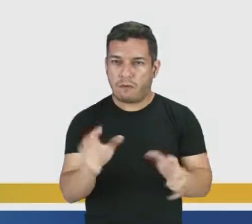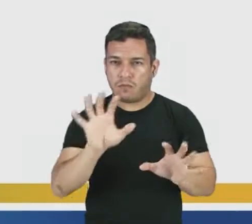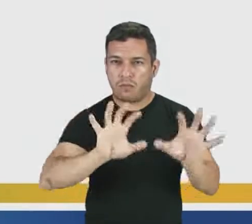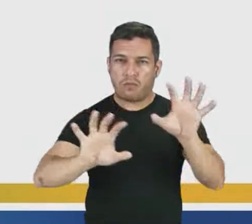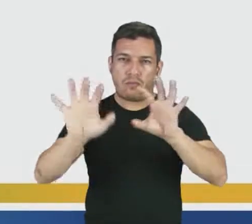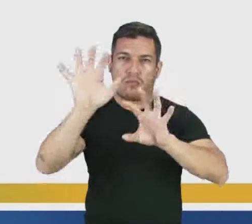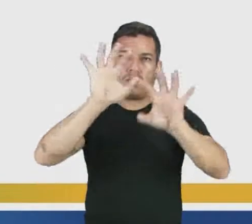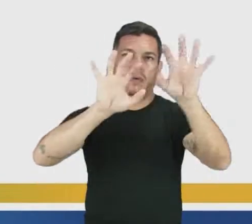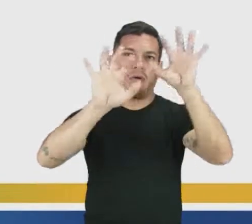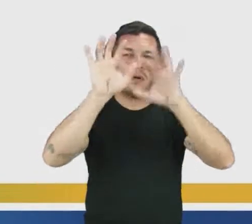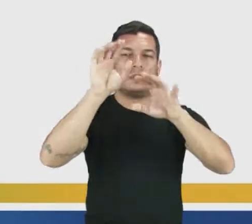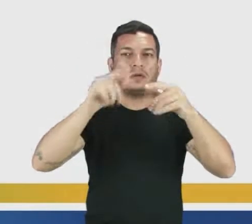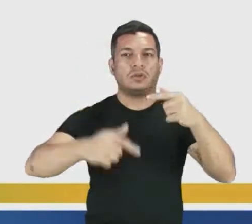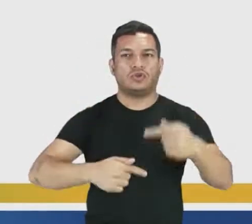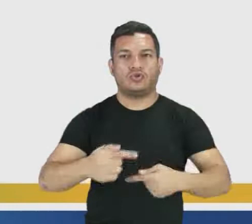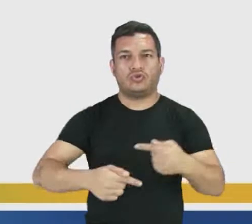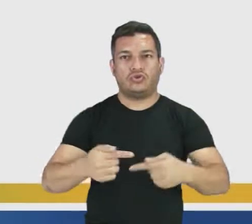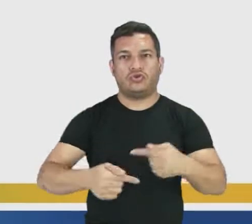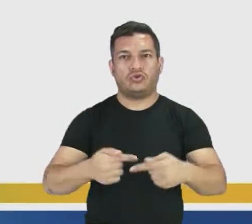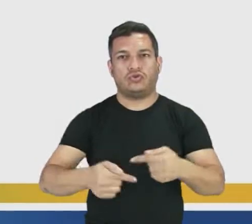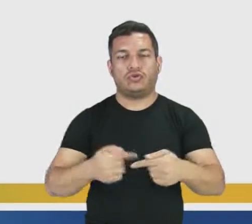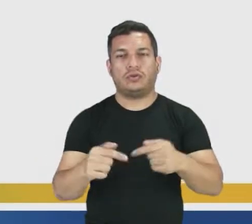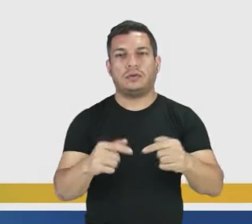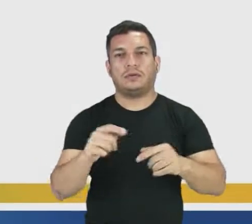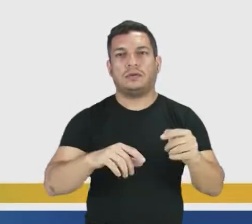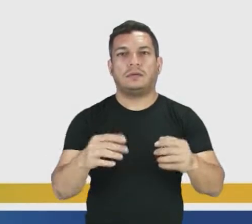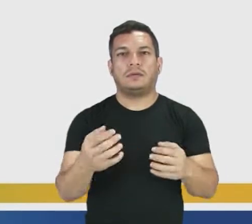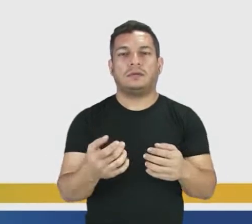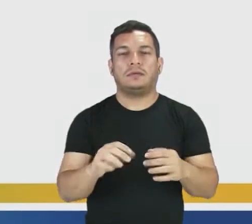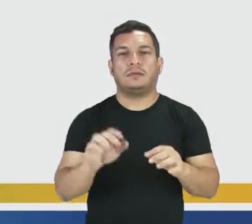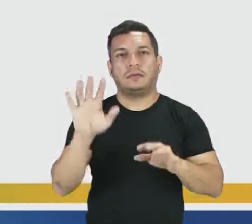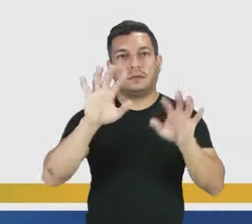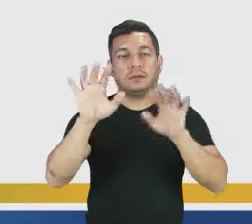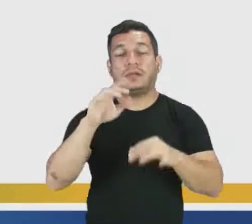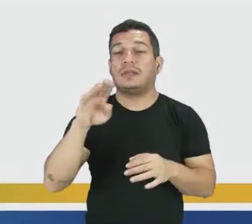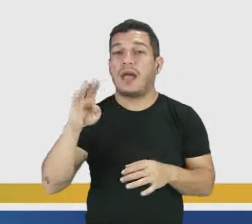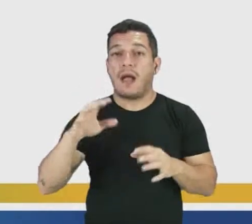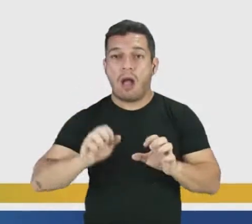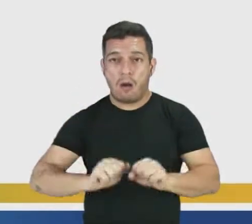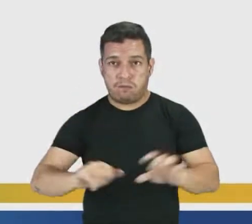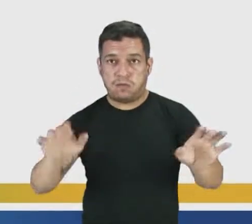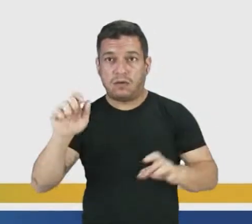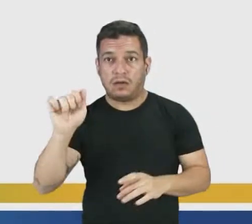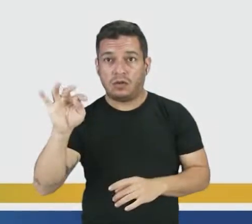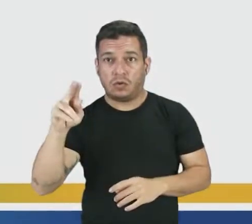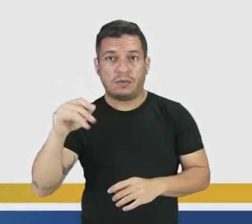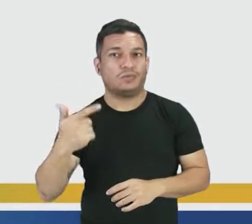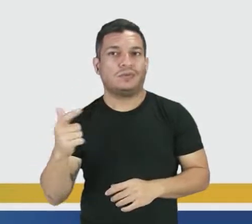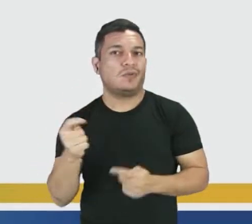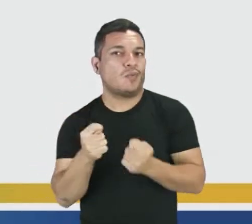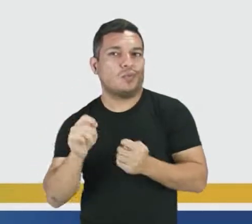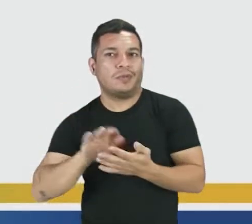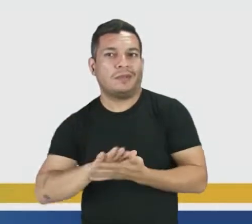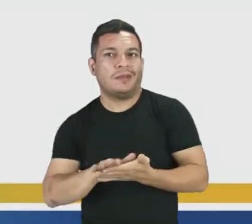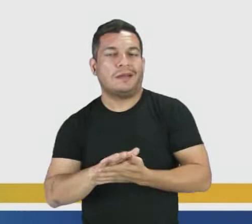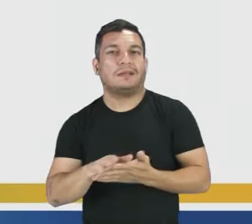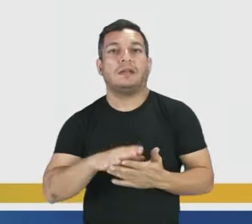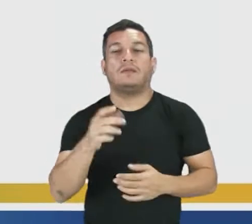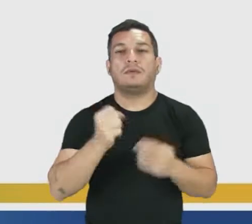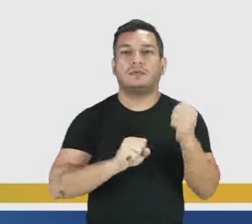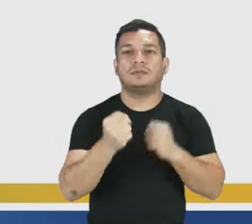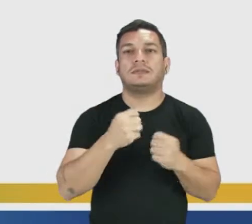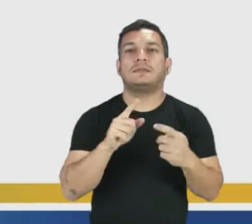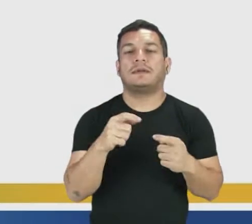evaporar e girar as turbinas da usina. Na bomba atômica, essa reação não é controlada. Então, o que acontece? A usina aí, ela fica